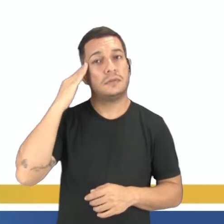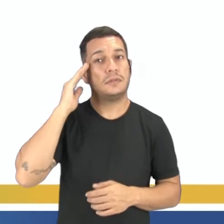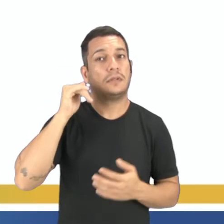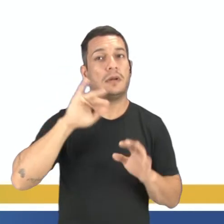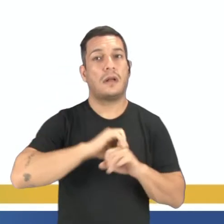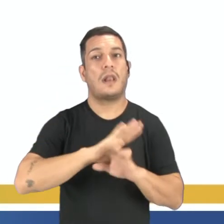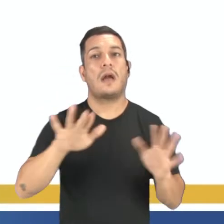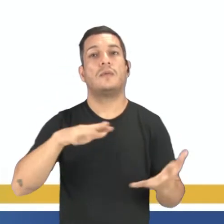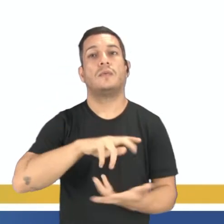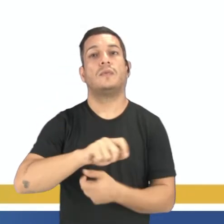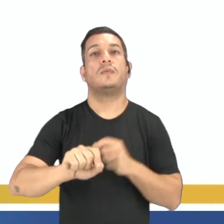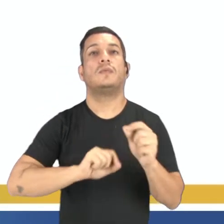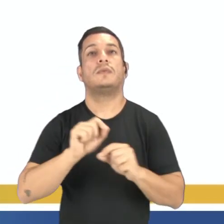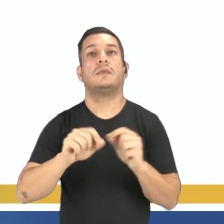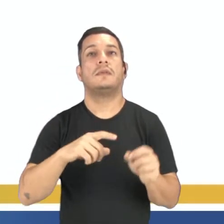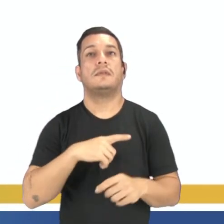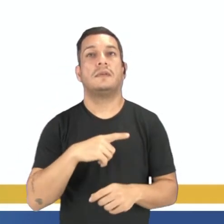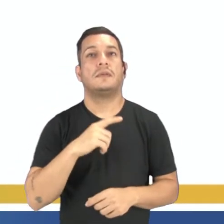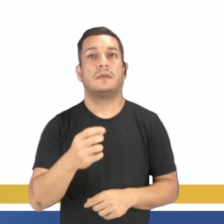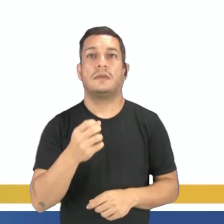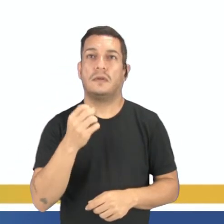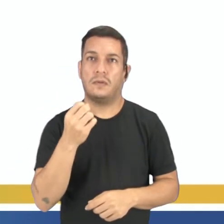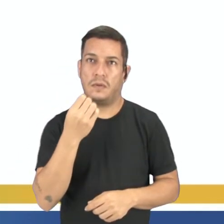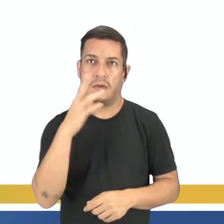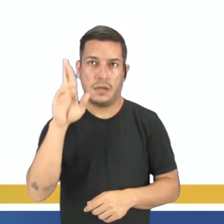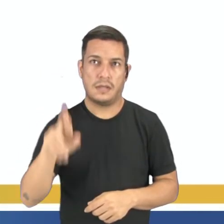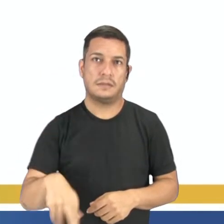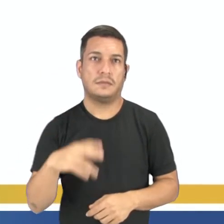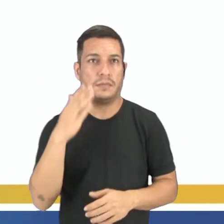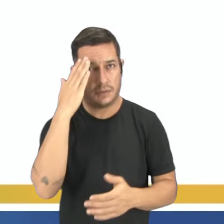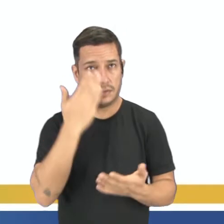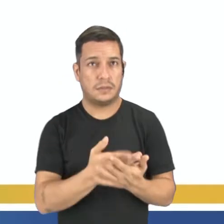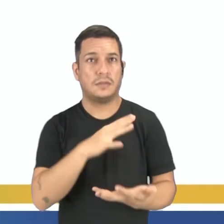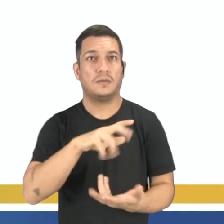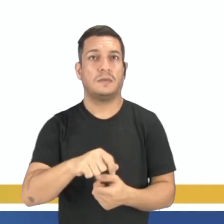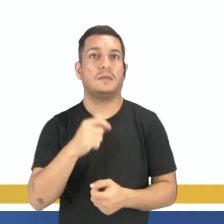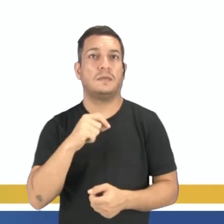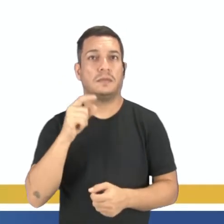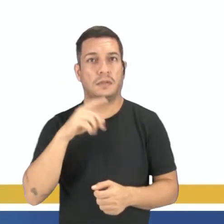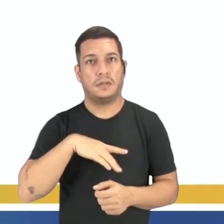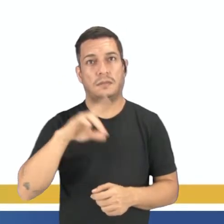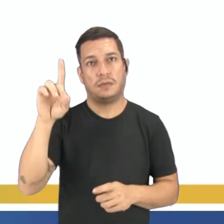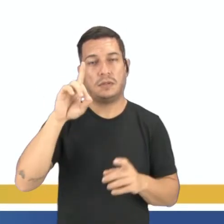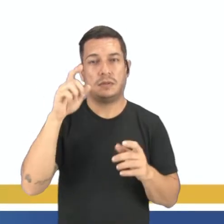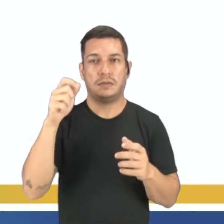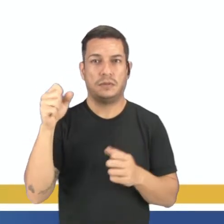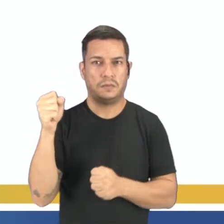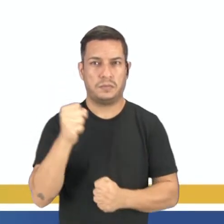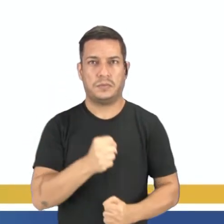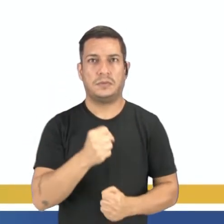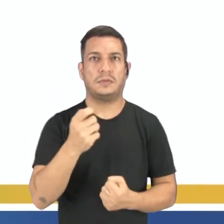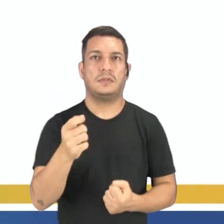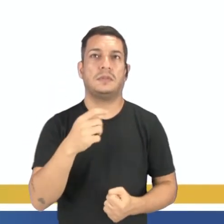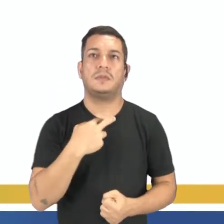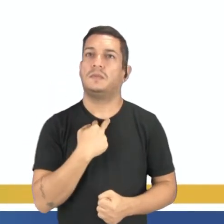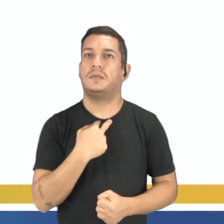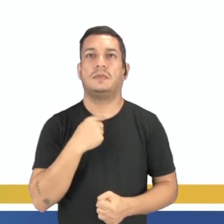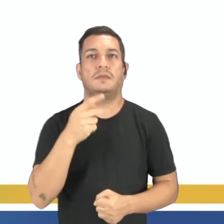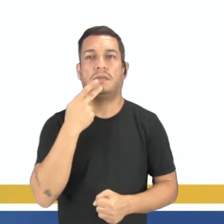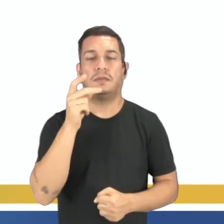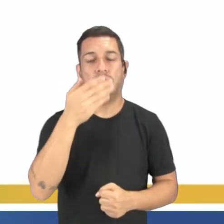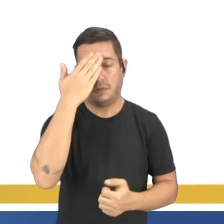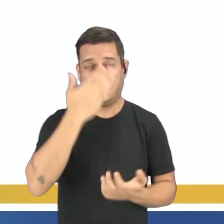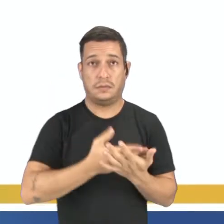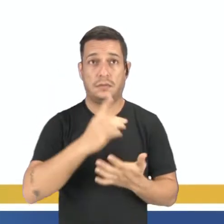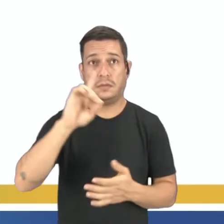mundo? Existirá alguma boa razão para acreditar que o mundo foi criado por uma divindade todo-poderosa? Não podemos dizer que a crença